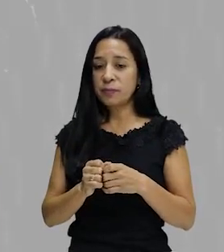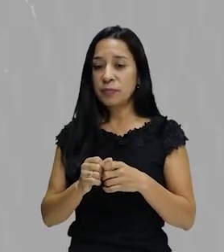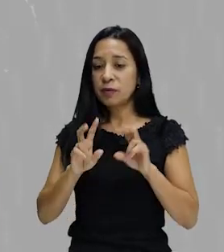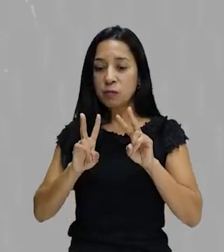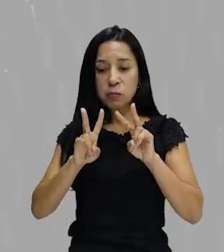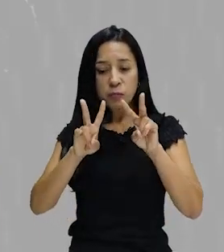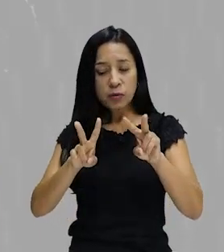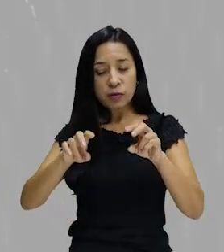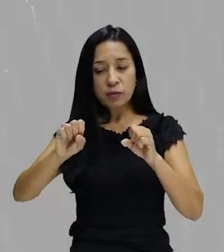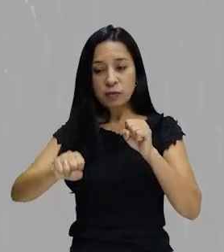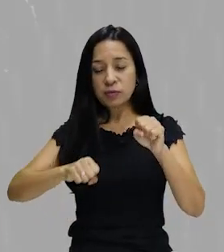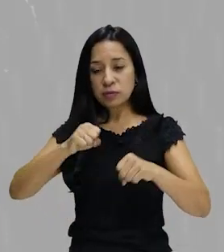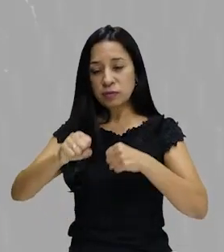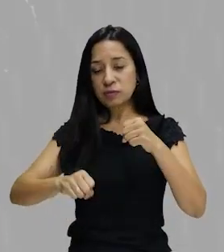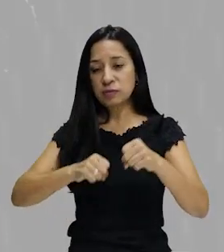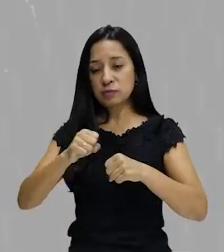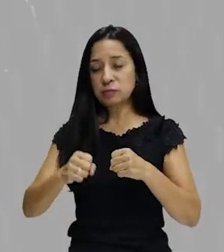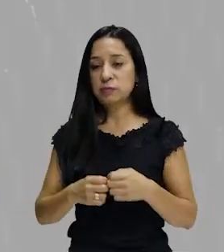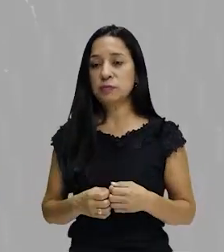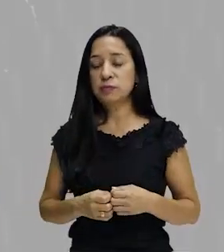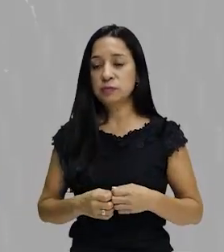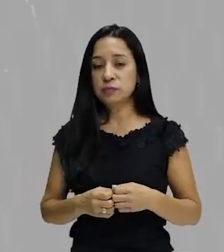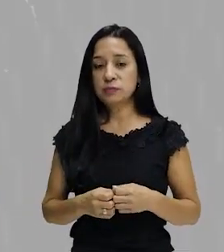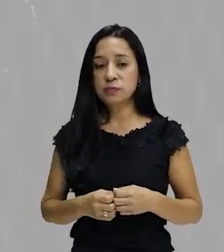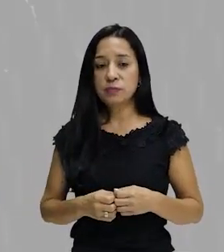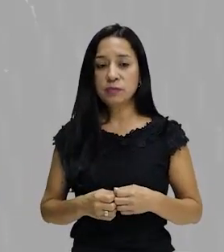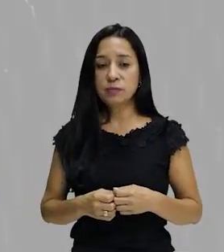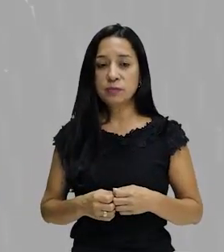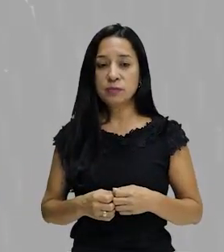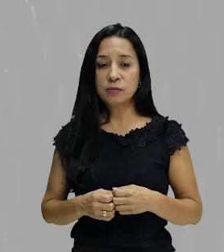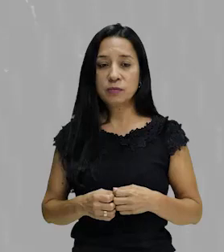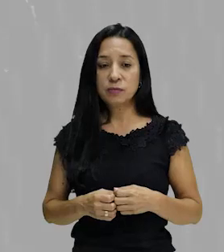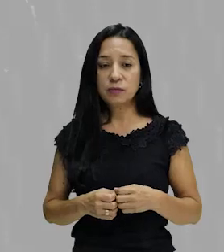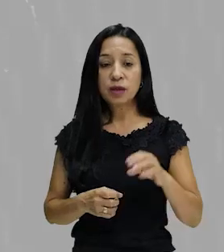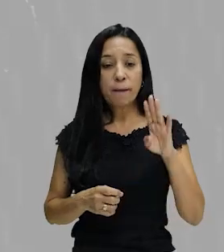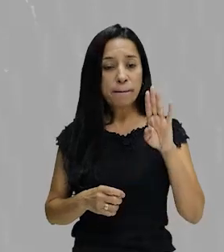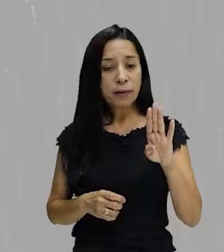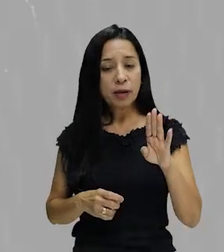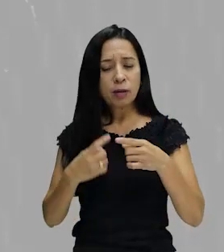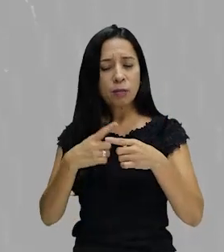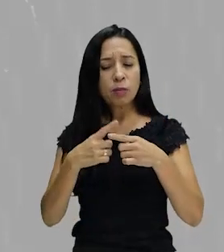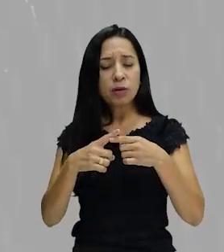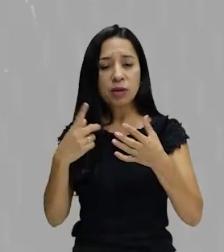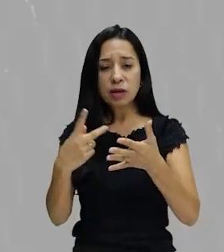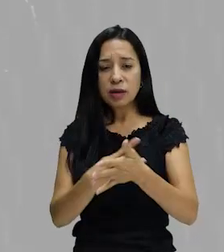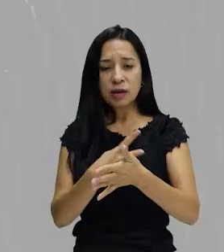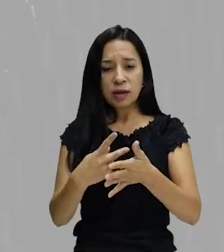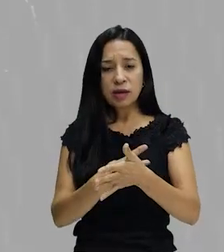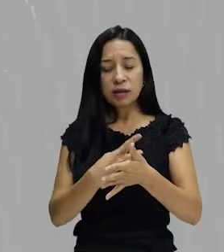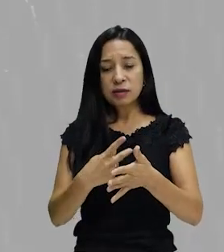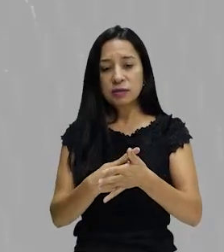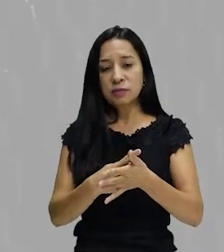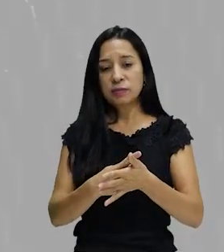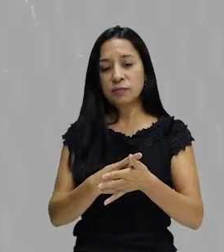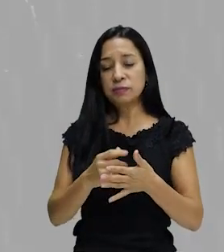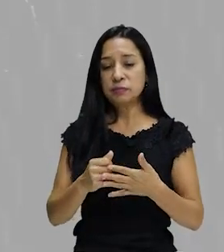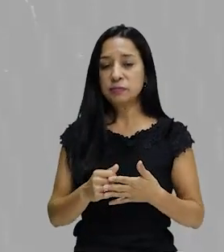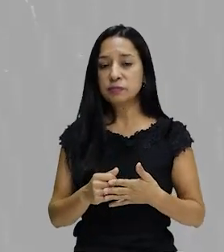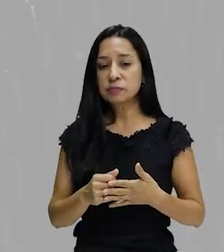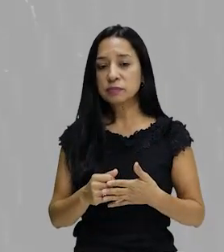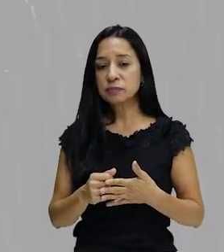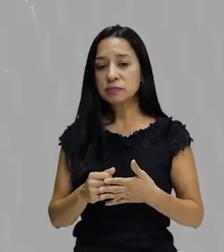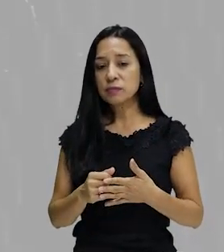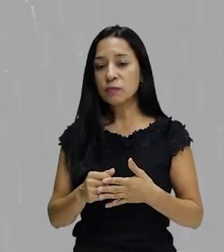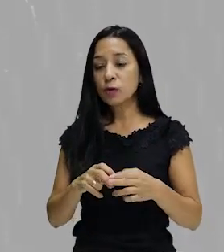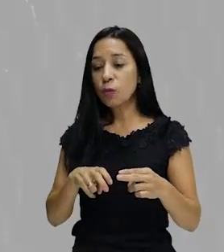Bom, um freio de automóvel, ele faz uma transformação de energia. Ele